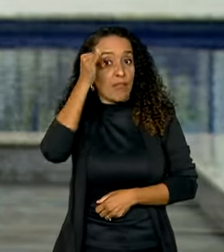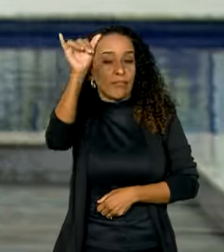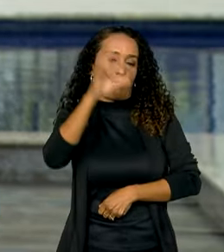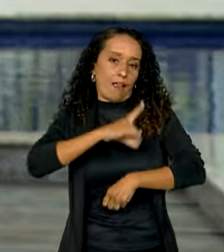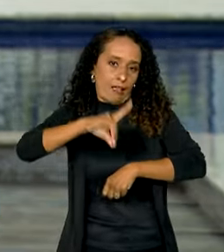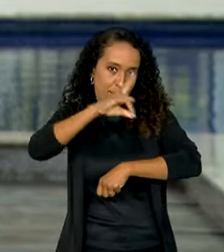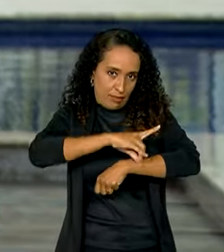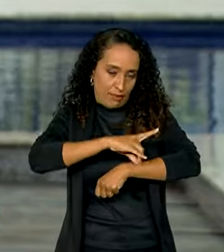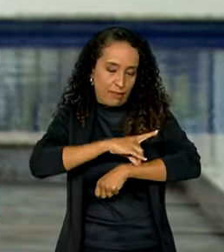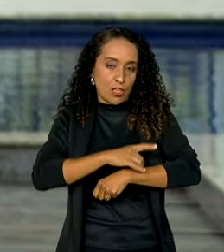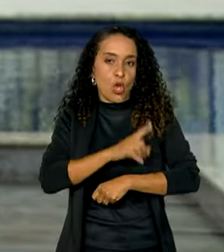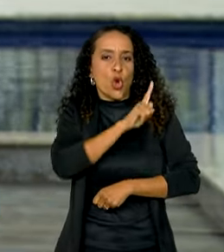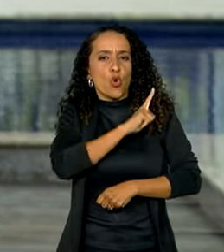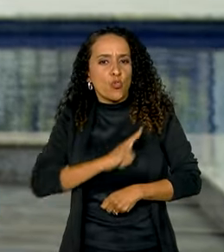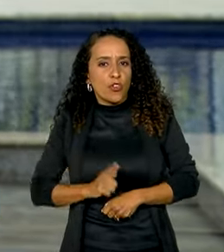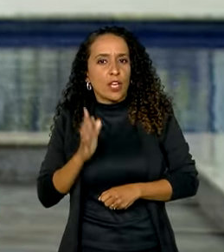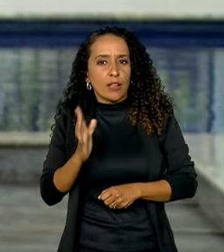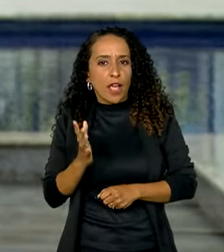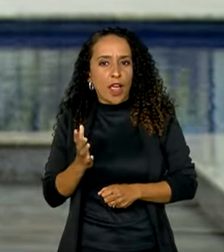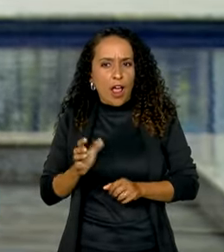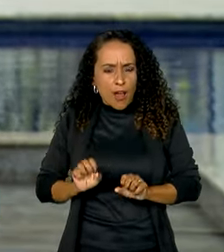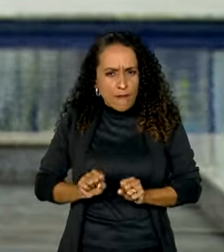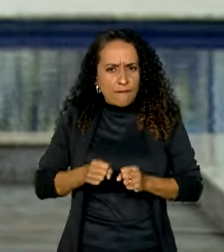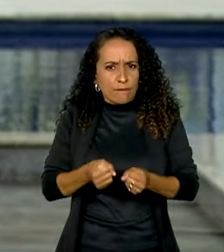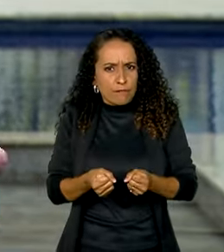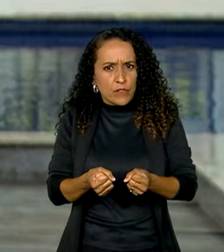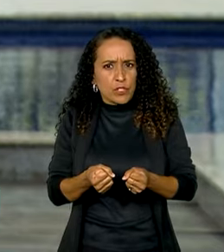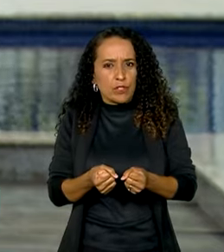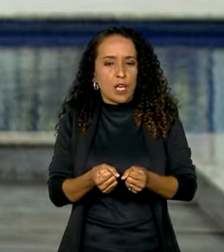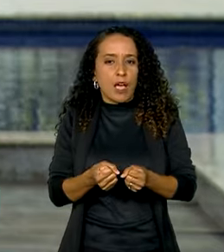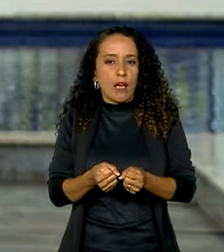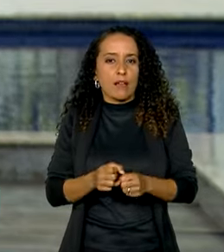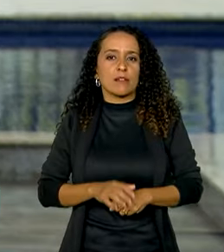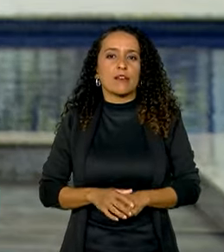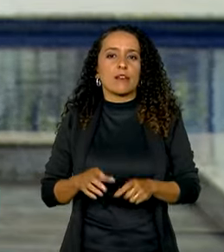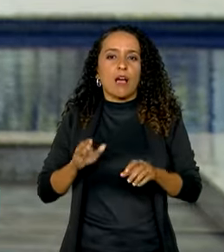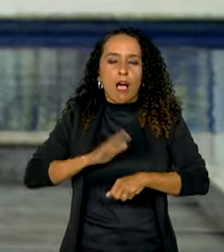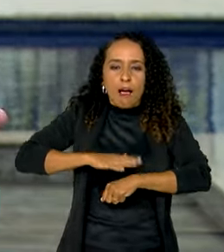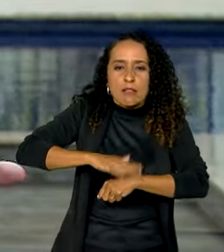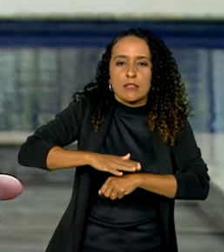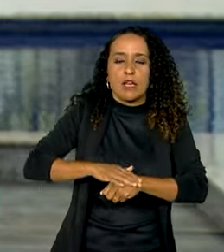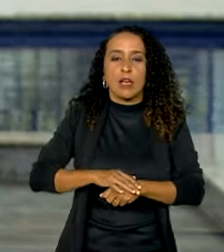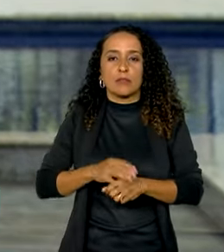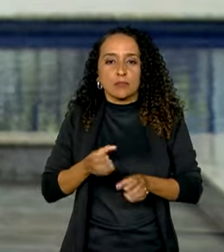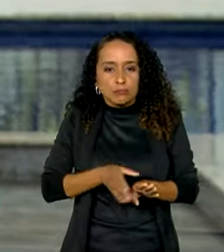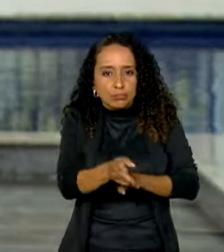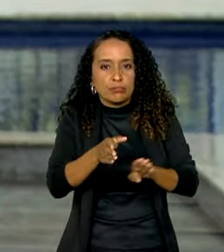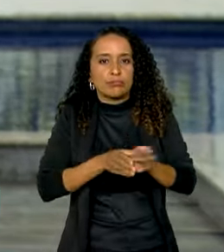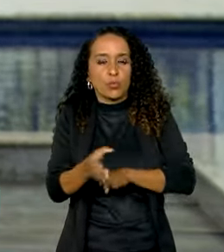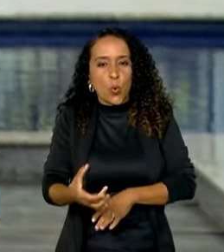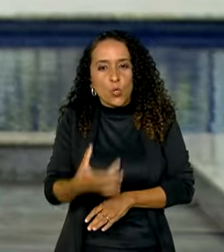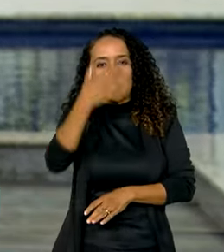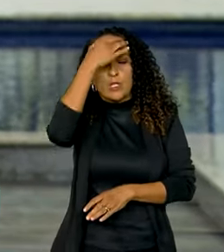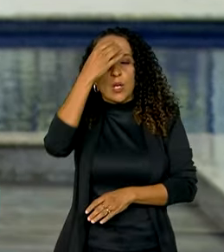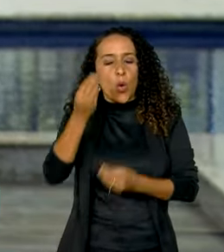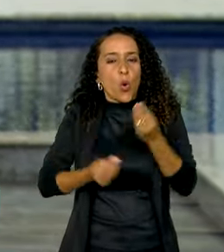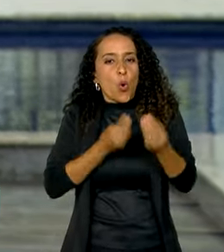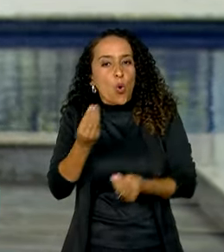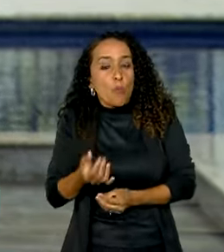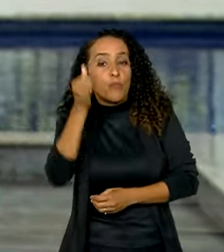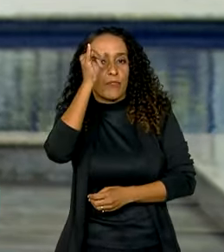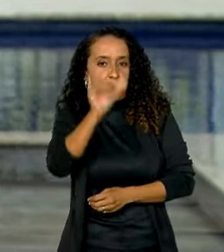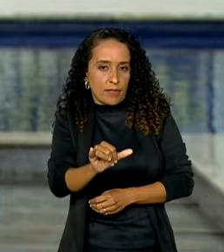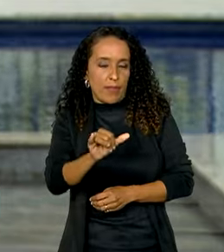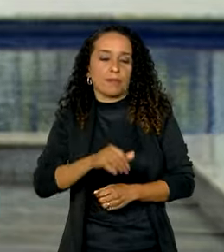dengue e o governo quer intensificar as ações e reforçar a importância da conscientização sobre as medidas de